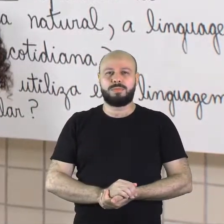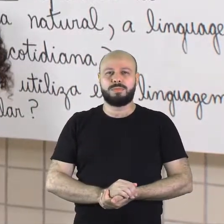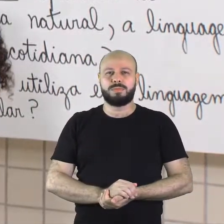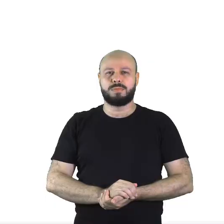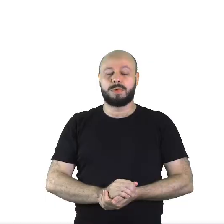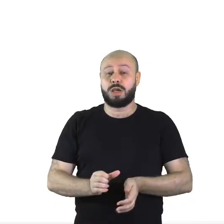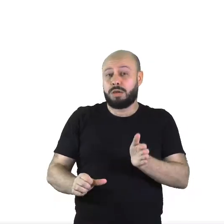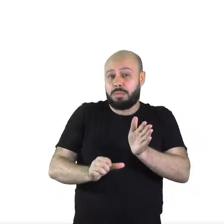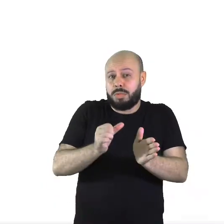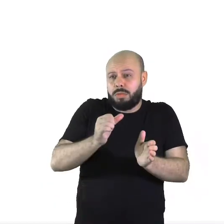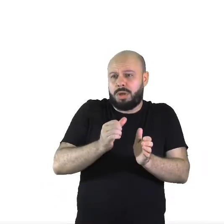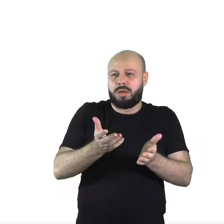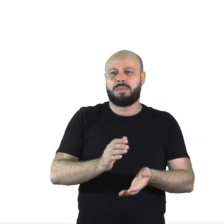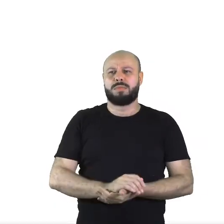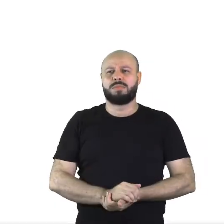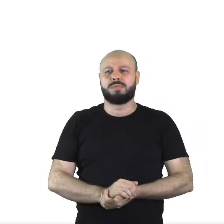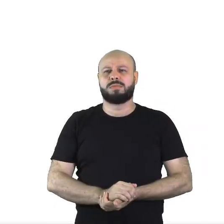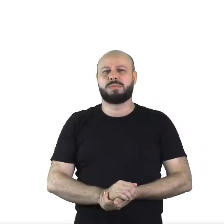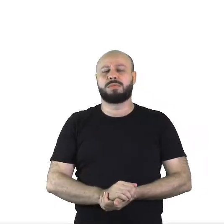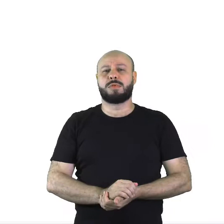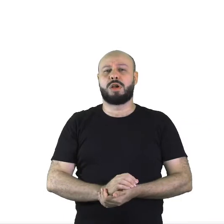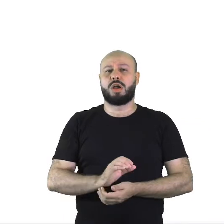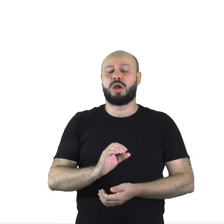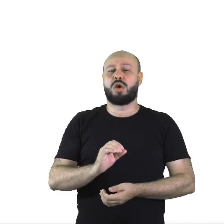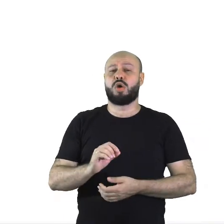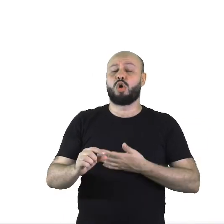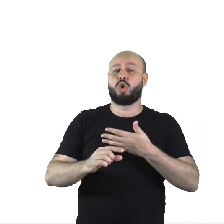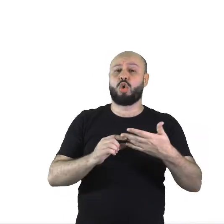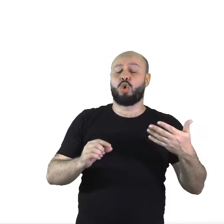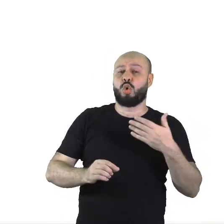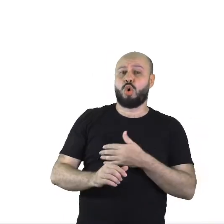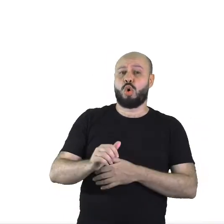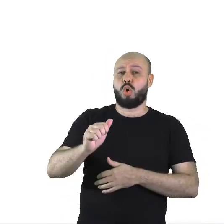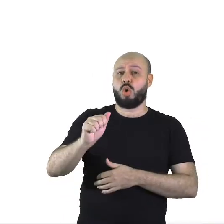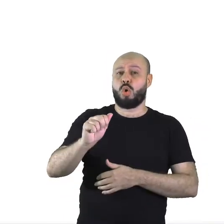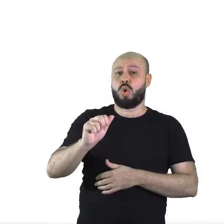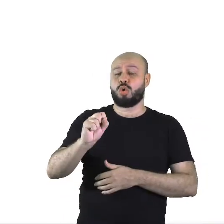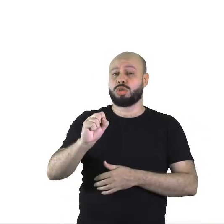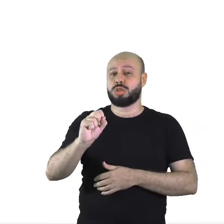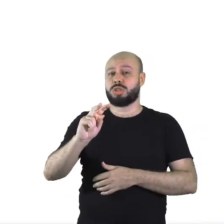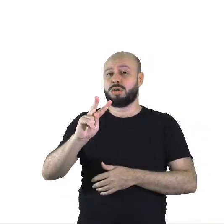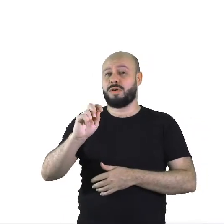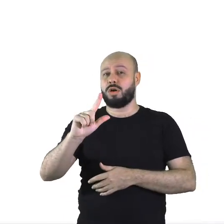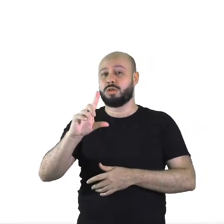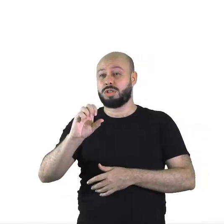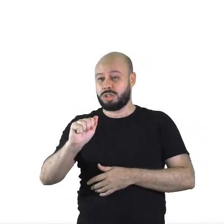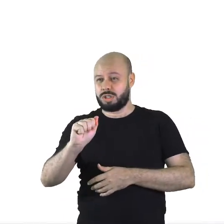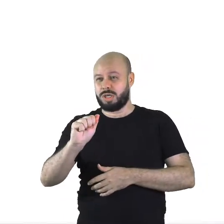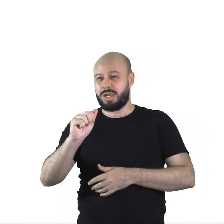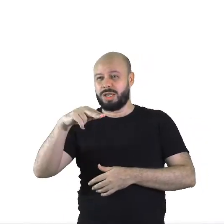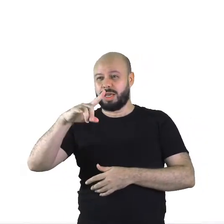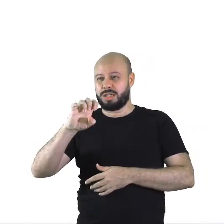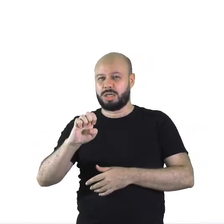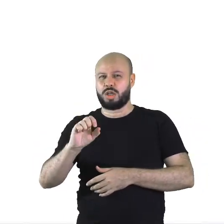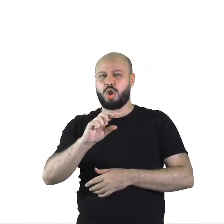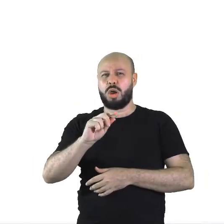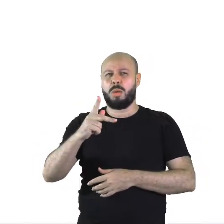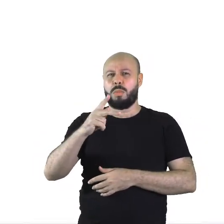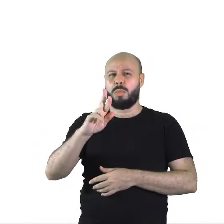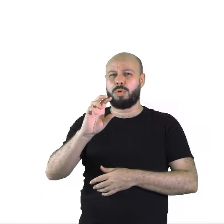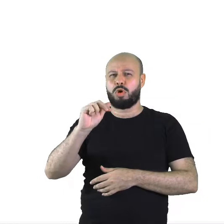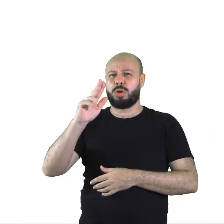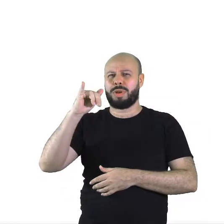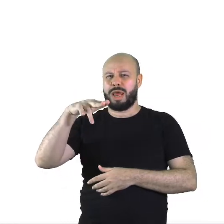primeiro poema que tem lá é do Oswald de Andrade, né, que é intitulado de Pronominais. Então diz